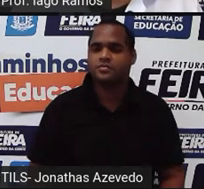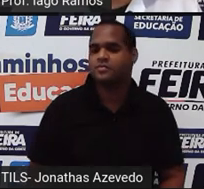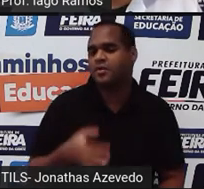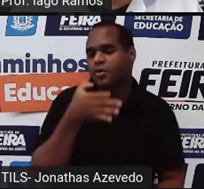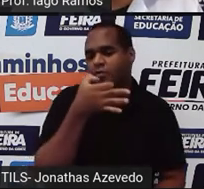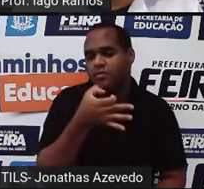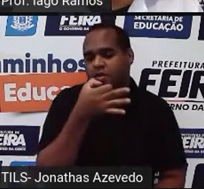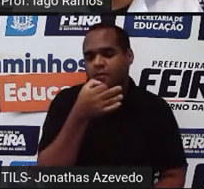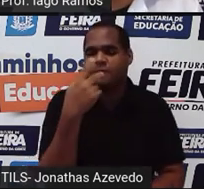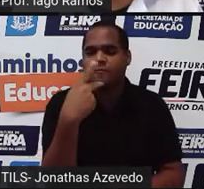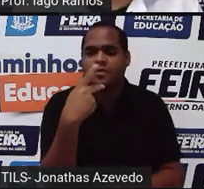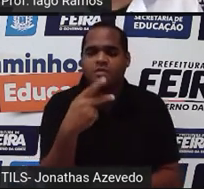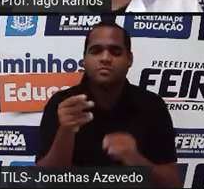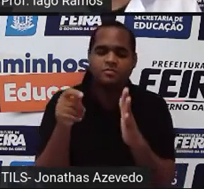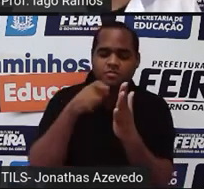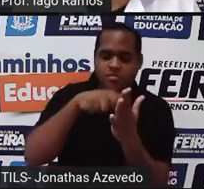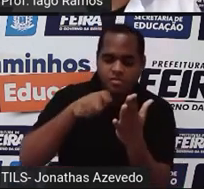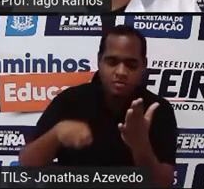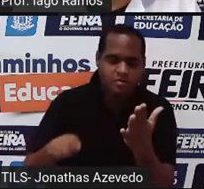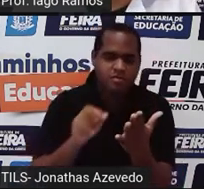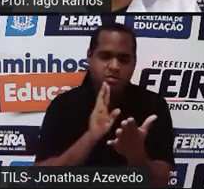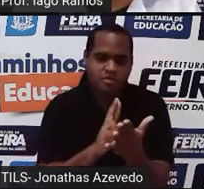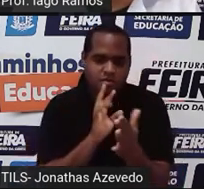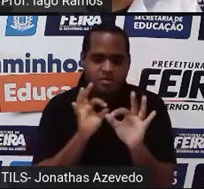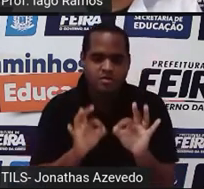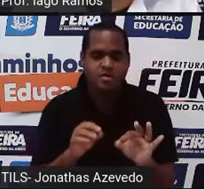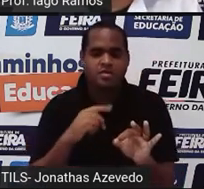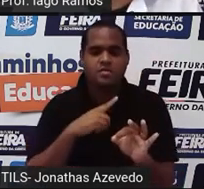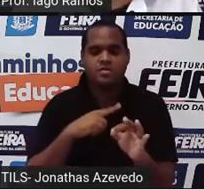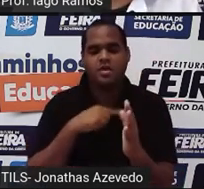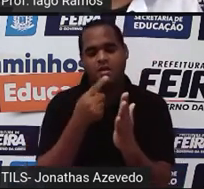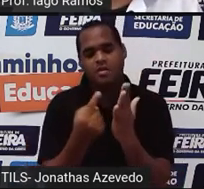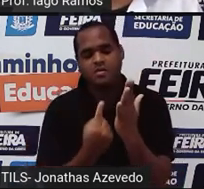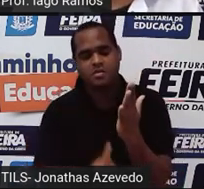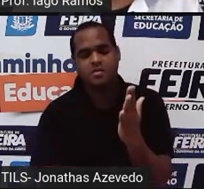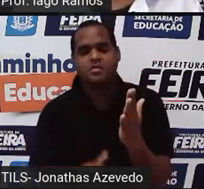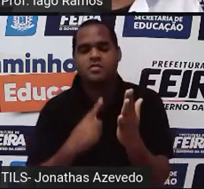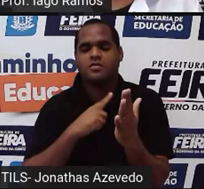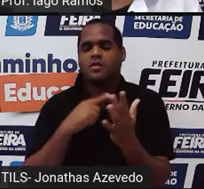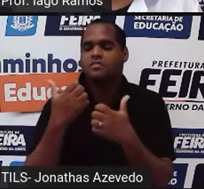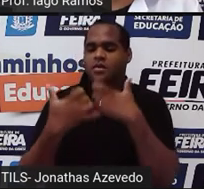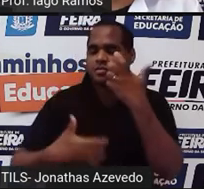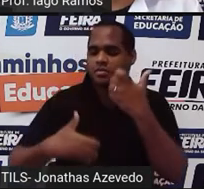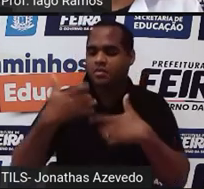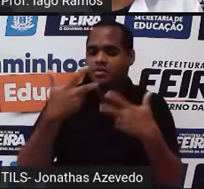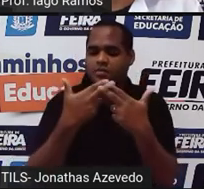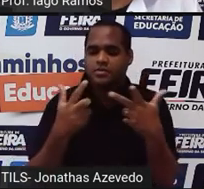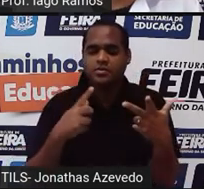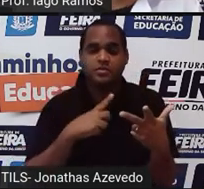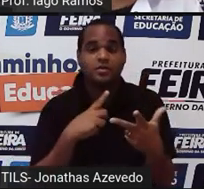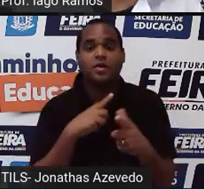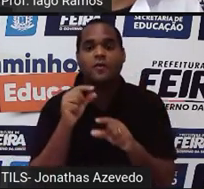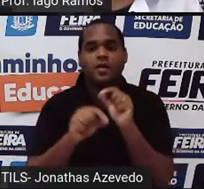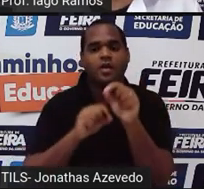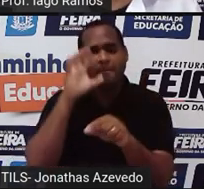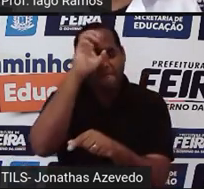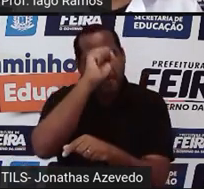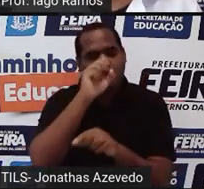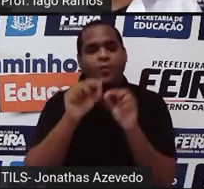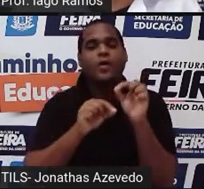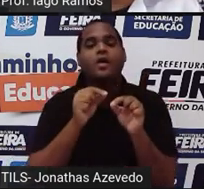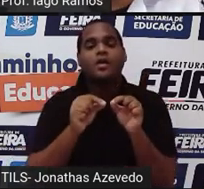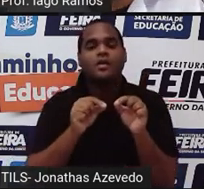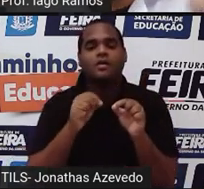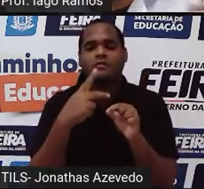sugestão que você escreva no seu caderno um comentáriozinho contando sobre o que você aprendeu. Quando você for fazer